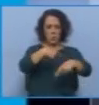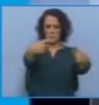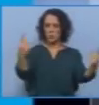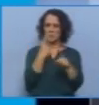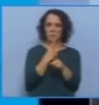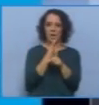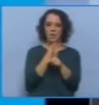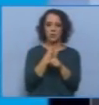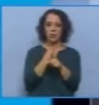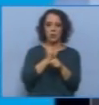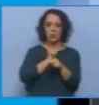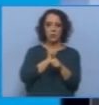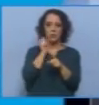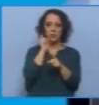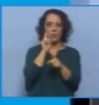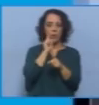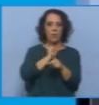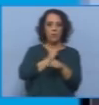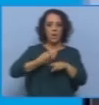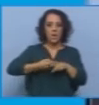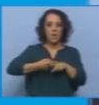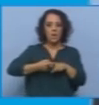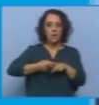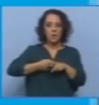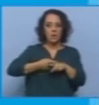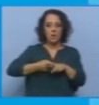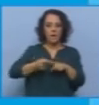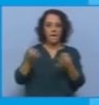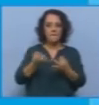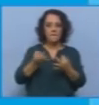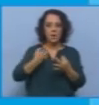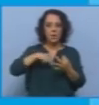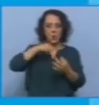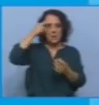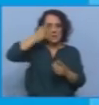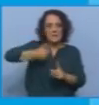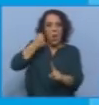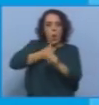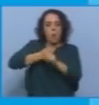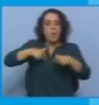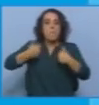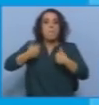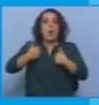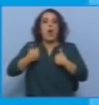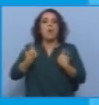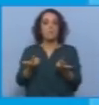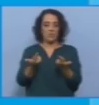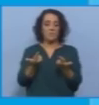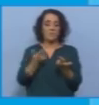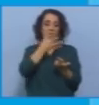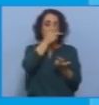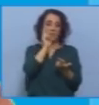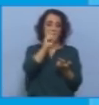quando o nosso bem está em jogo e o nosso interesse está em jogo, o que lutamos é por nós próprios. Infelizmente, vemos isso tantas vezes nas